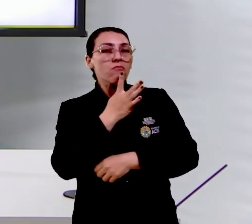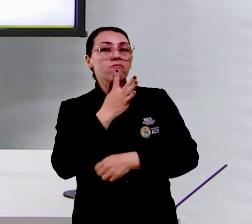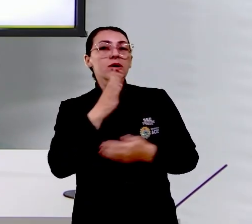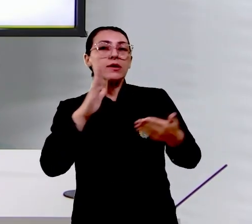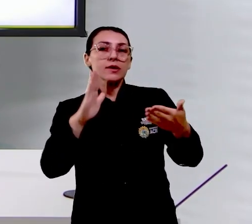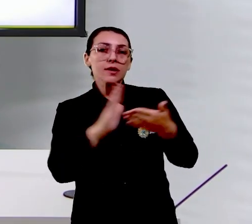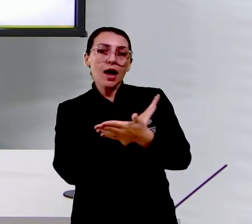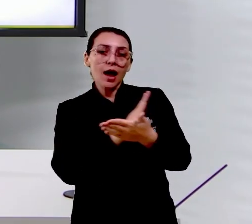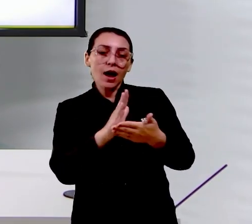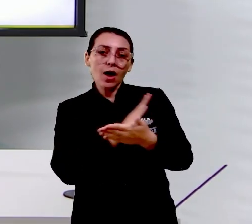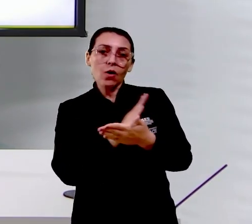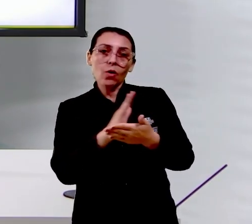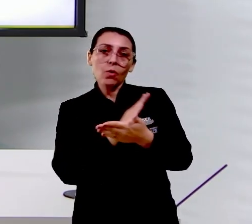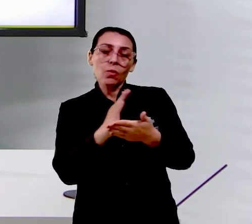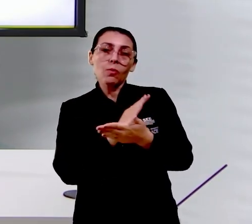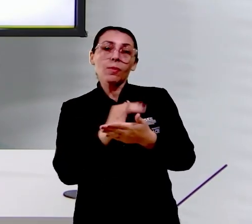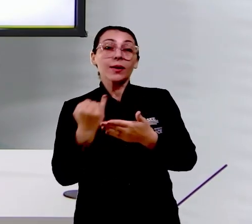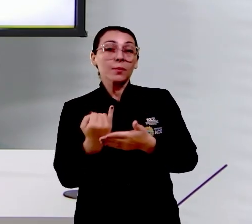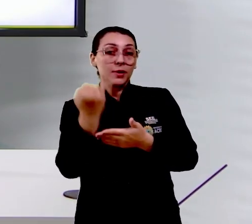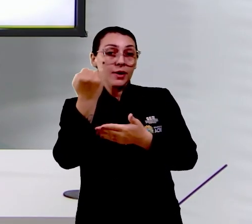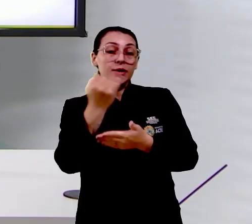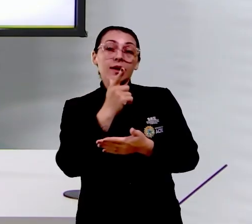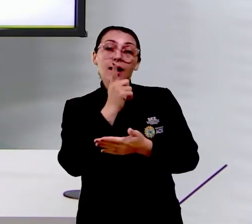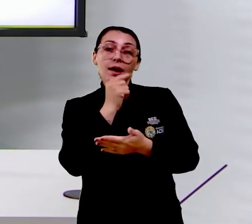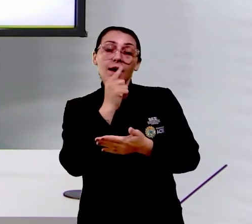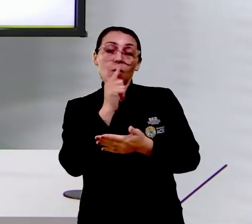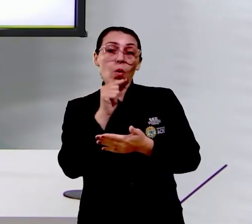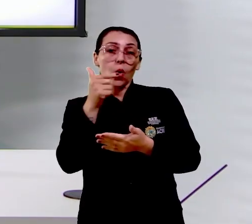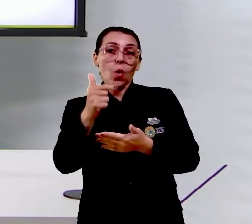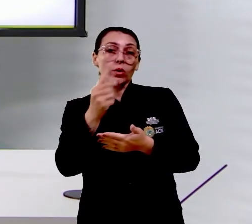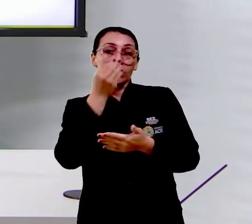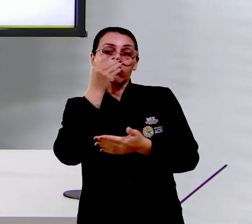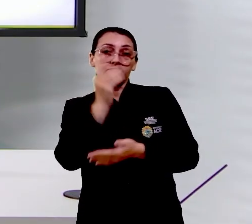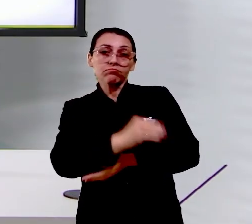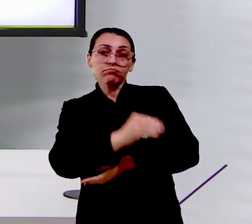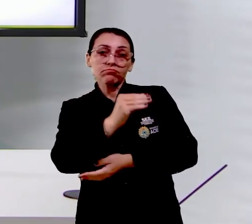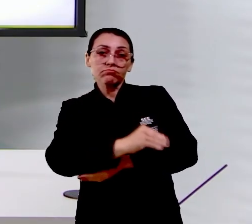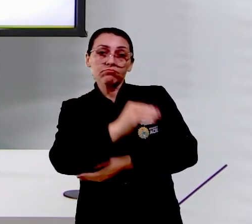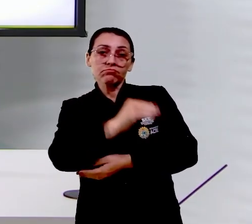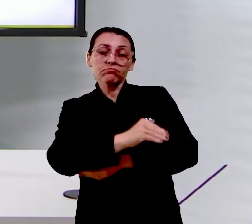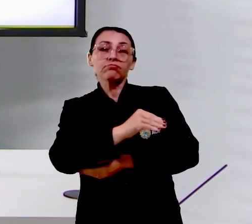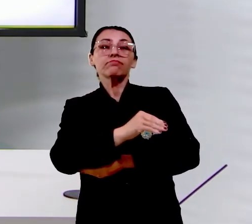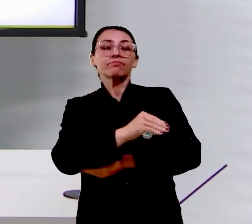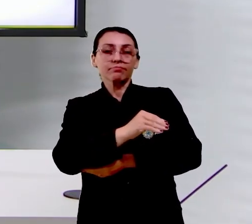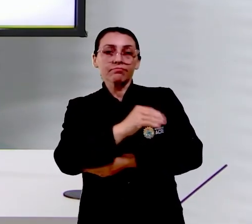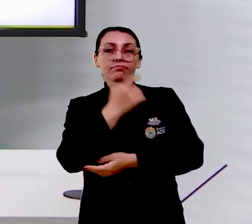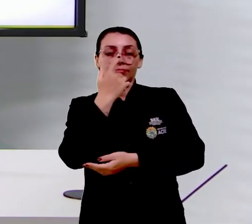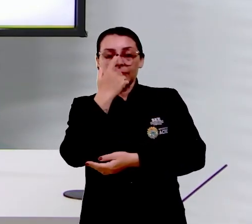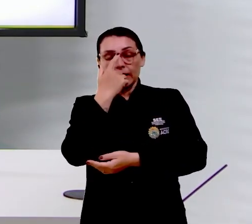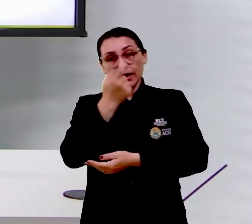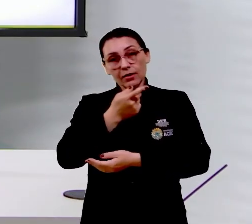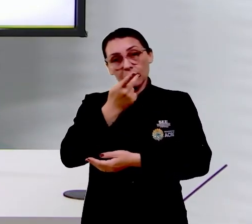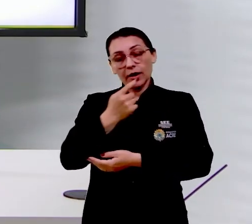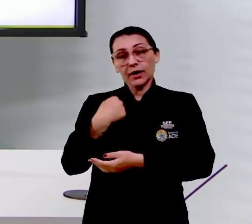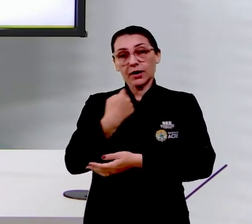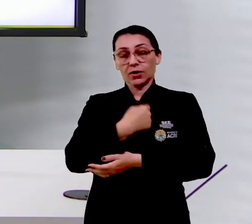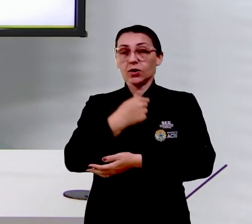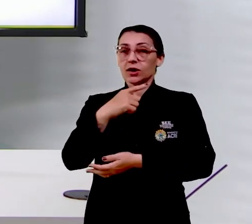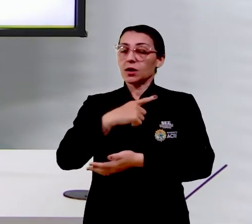algumas potencialidades da água, outras eu ignoro. Então,